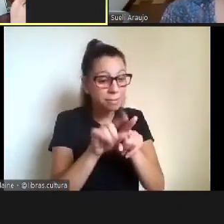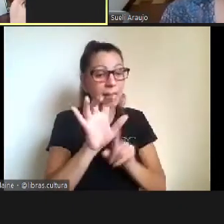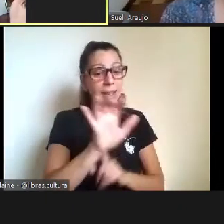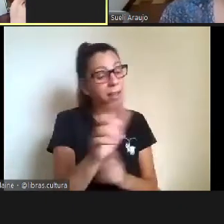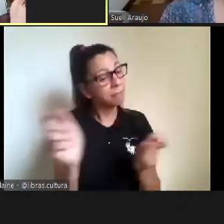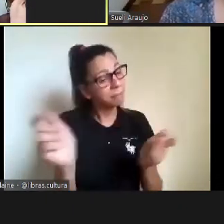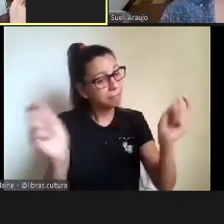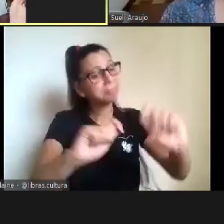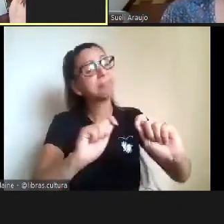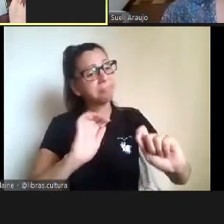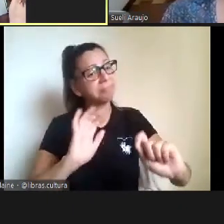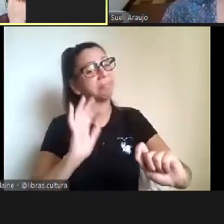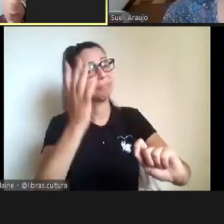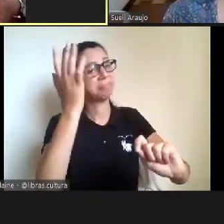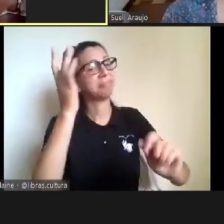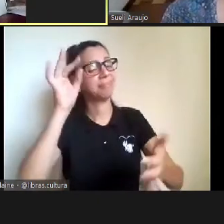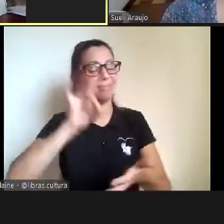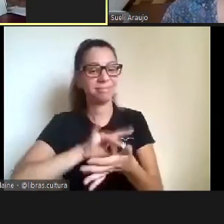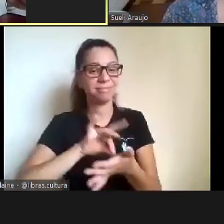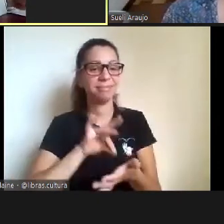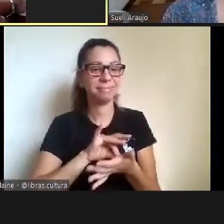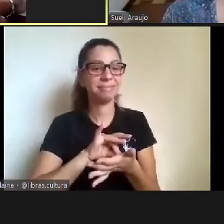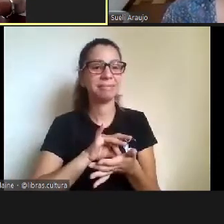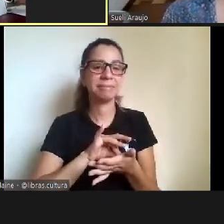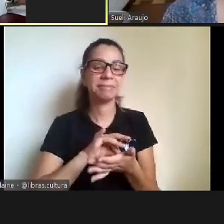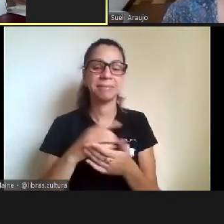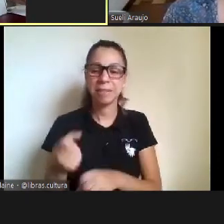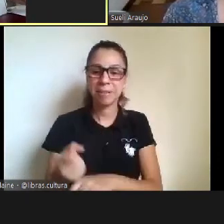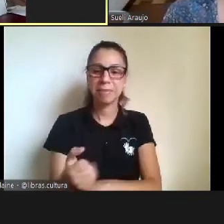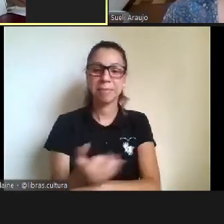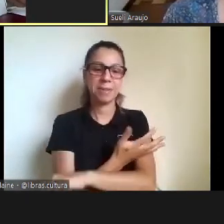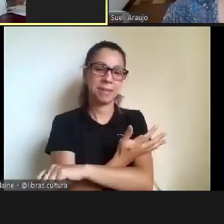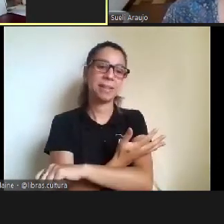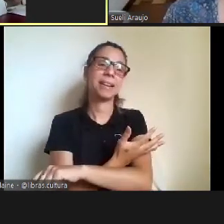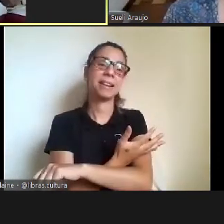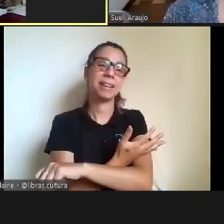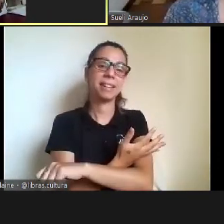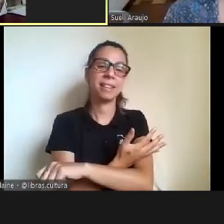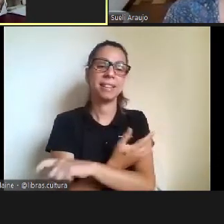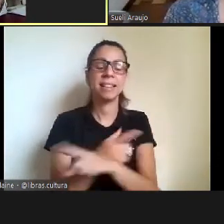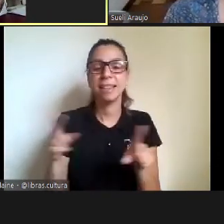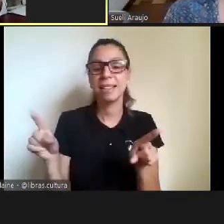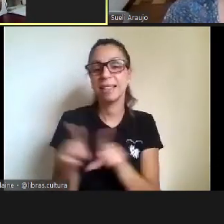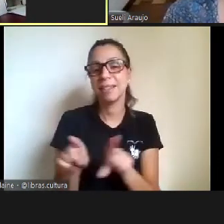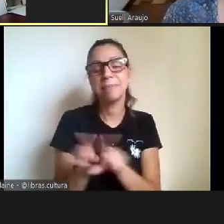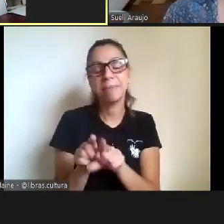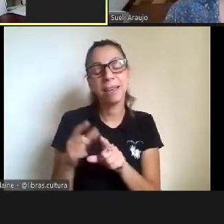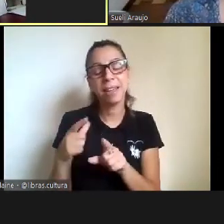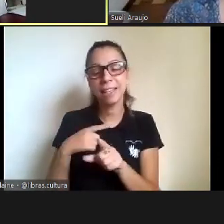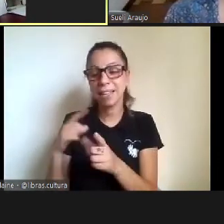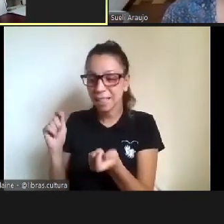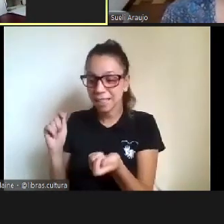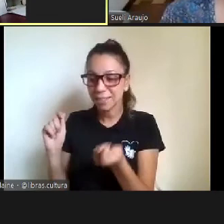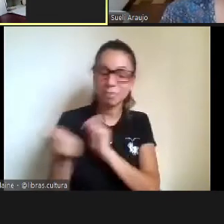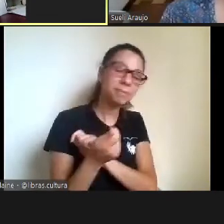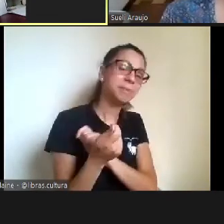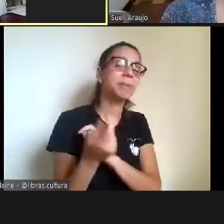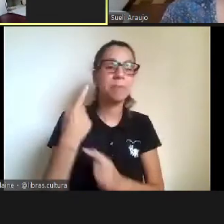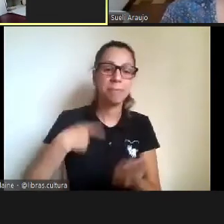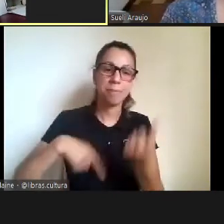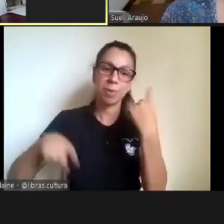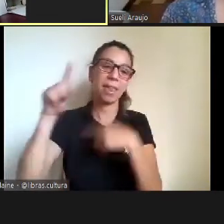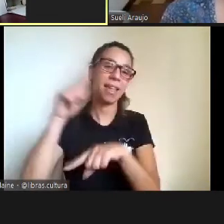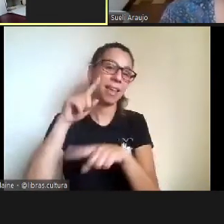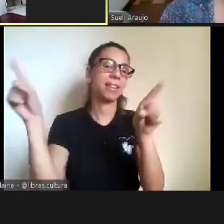possível, né? É possível também se emocionar, é possível também fazer a catarse através da